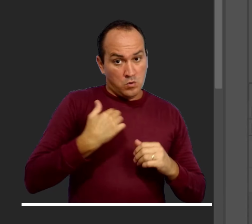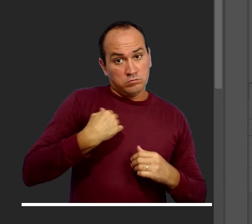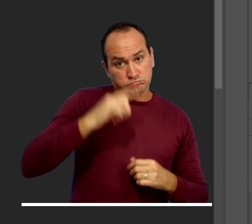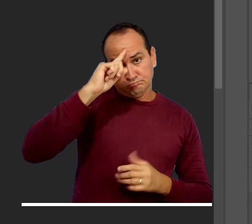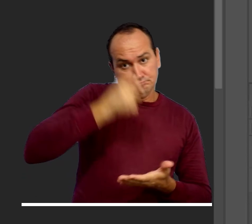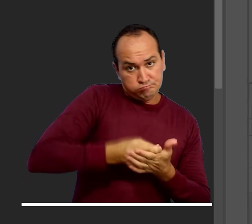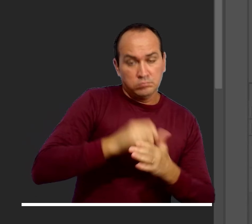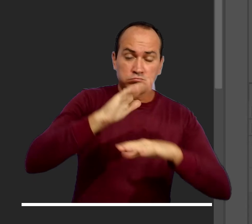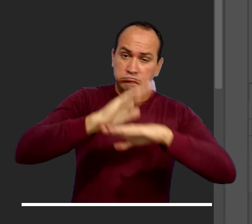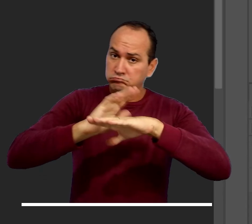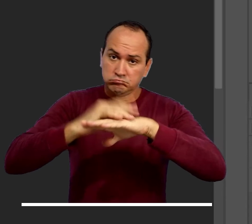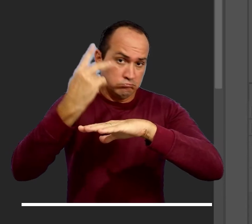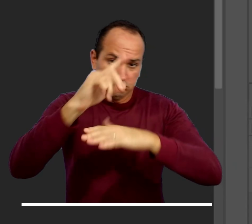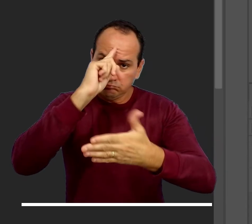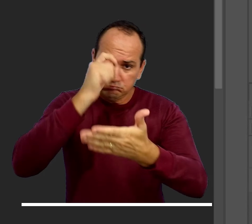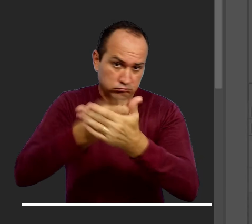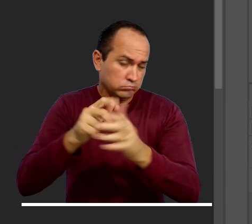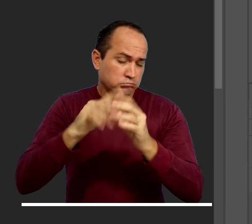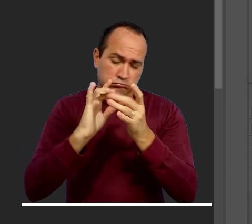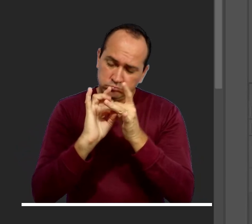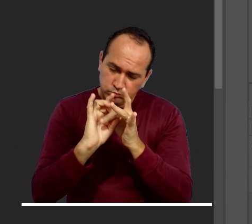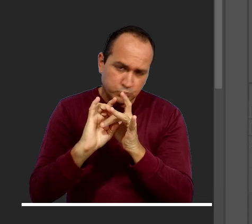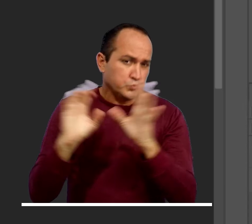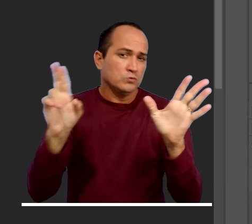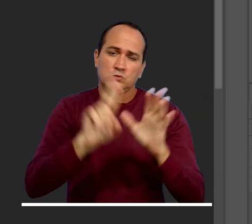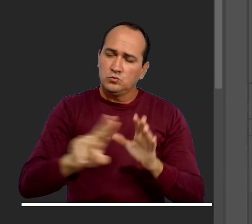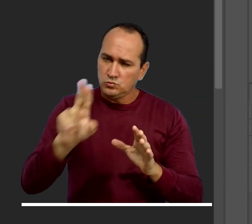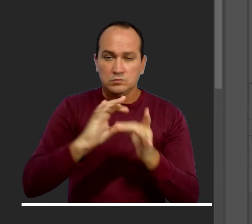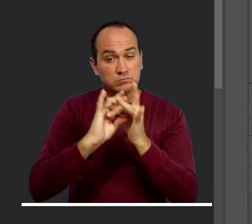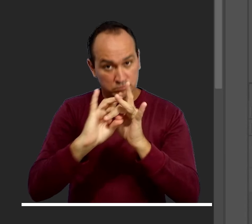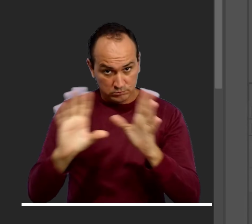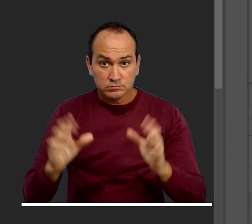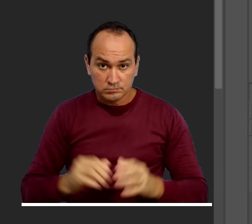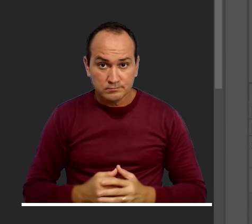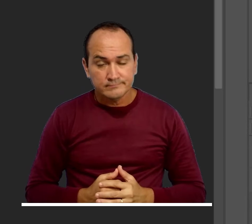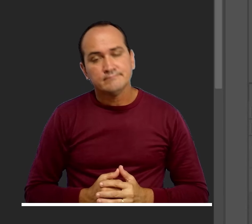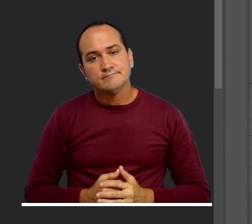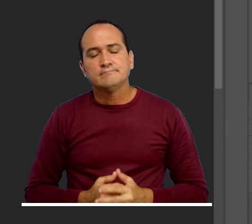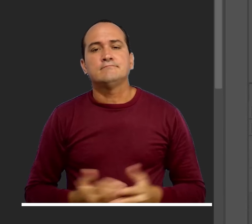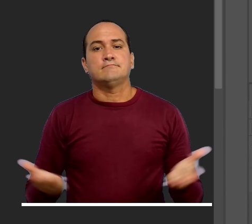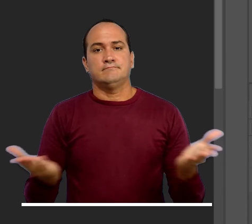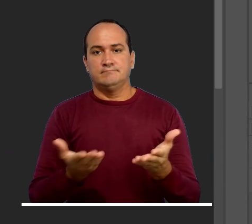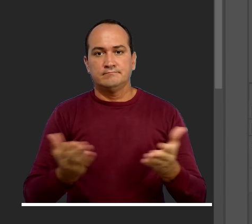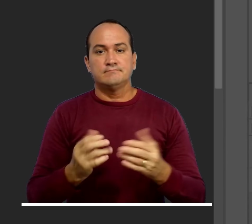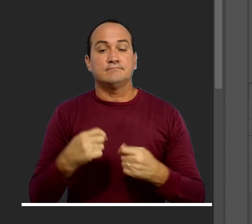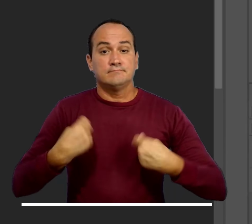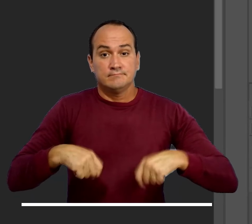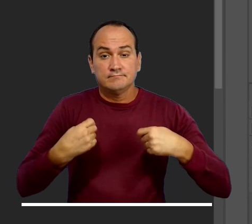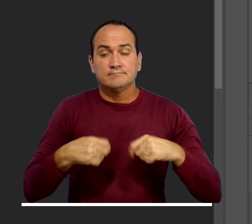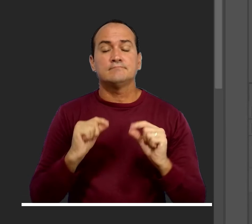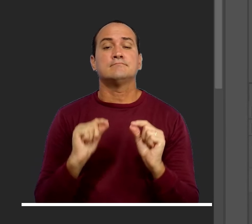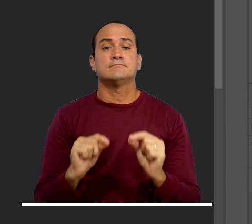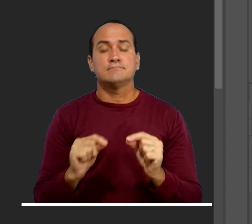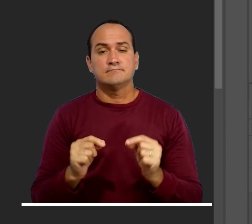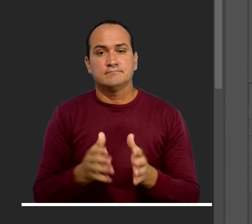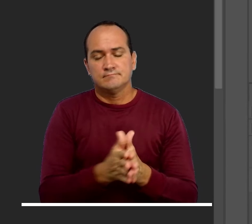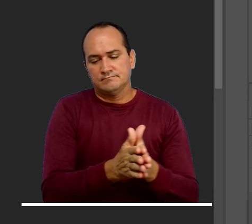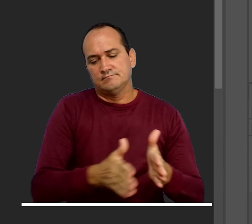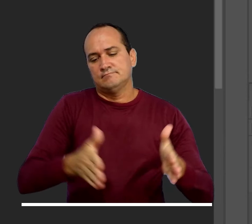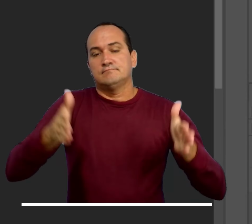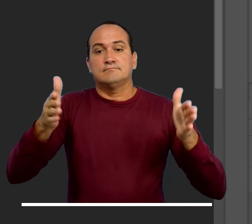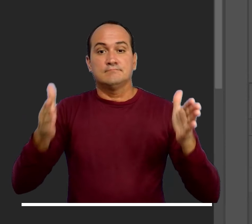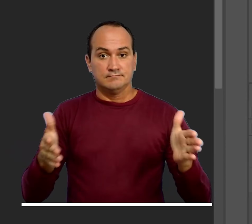aqui, tá certo? Então, ferramenta, fique à vontade para usar a ferramenta que você quiser. Então, nesse caso aqui, o que eu vou precisar basicamente para estender o